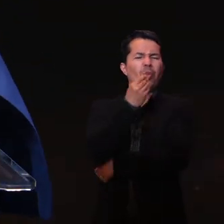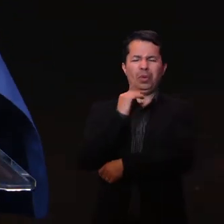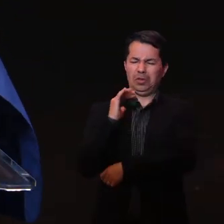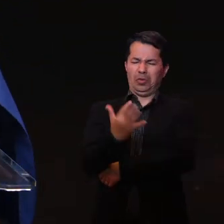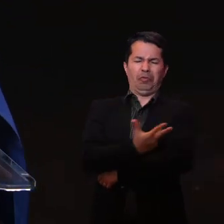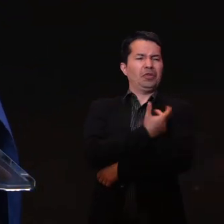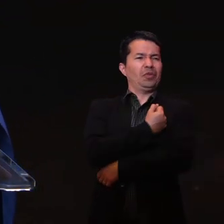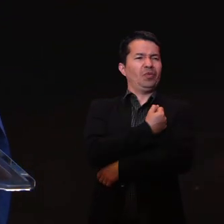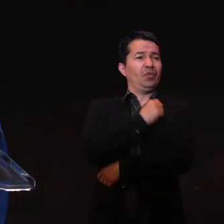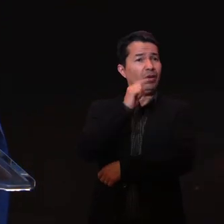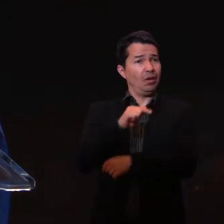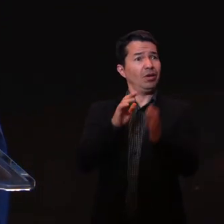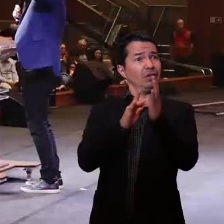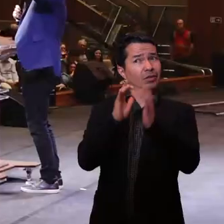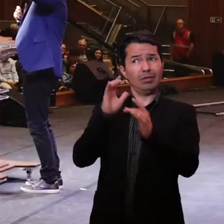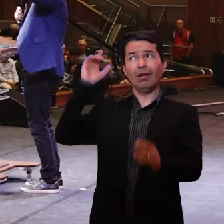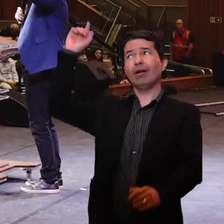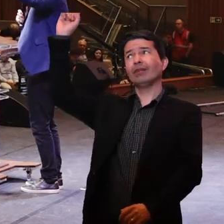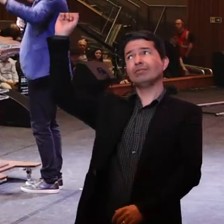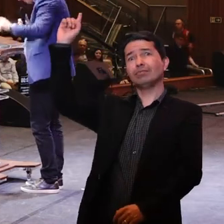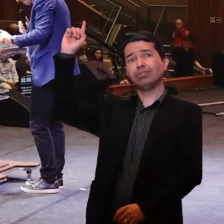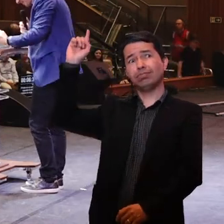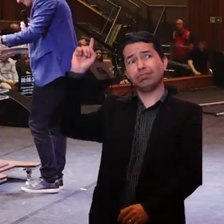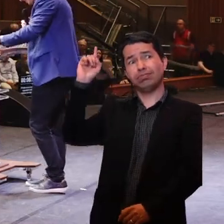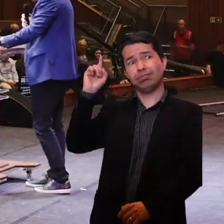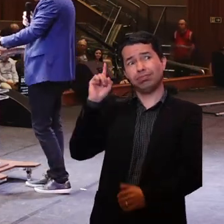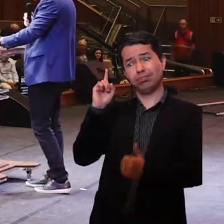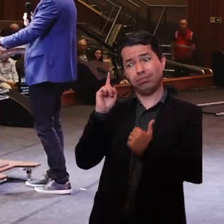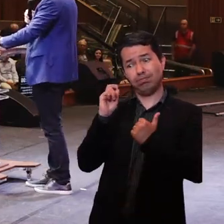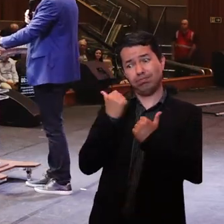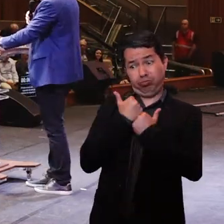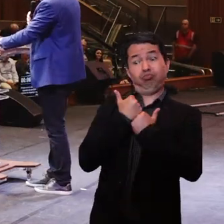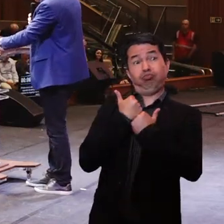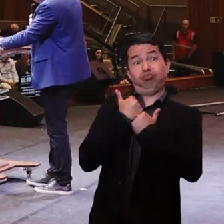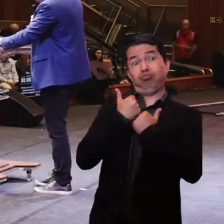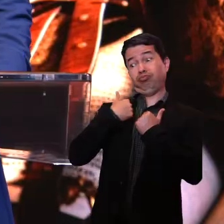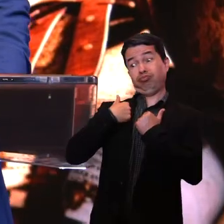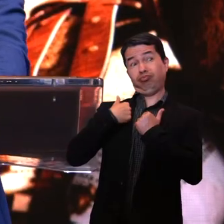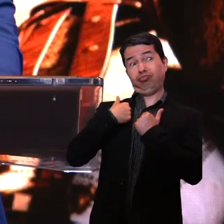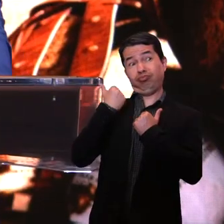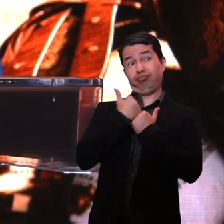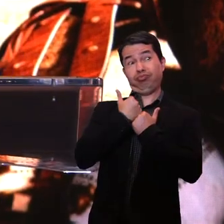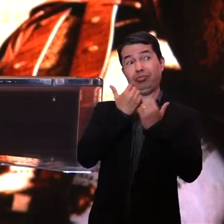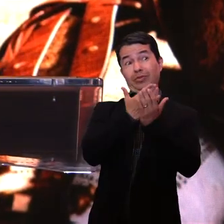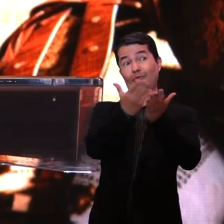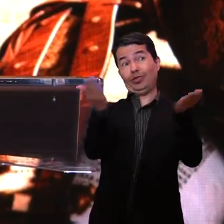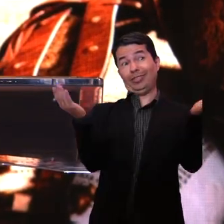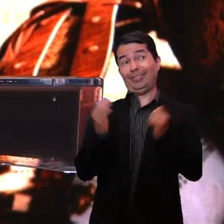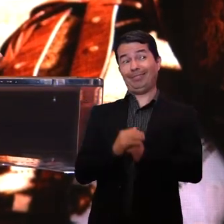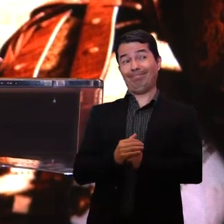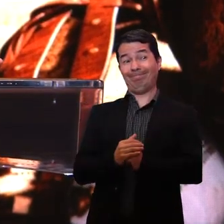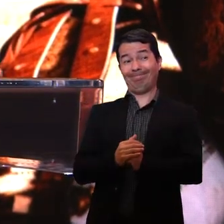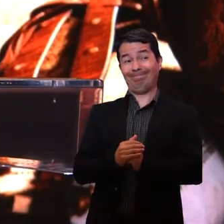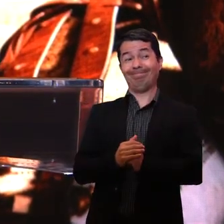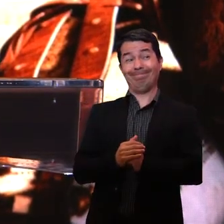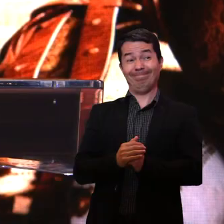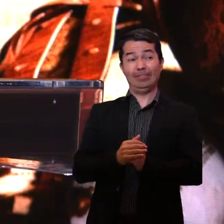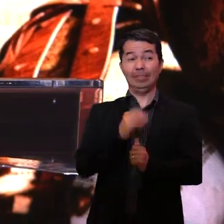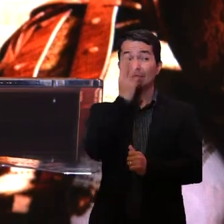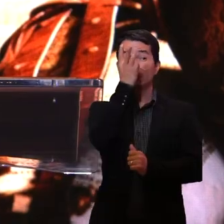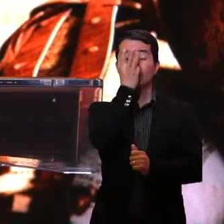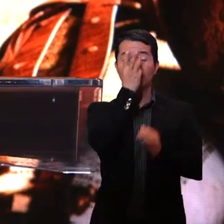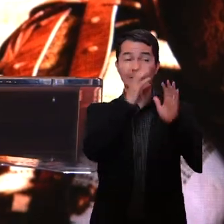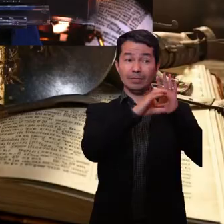Jesus. Quantos creem nisso? Olha o que diz Isaías 59, versículo